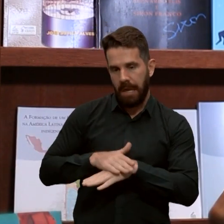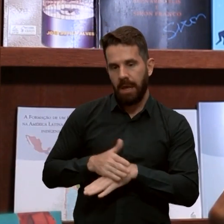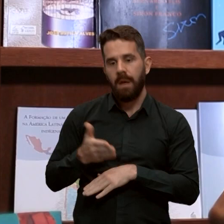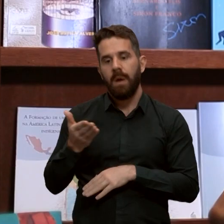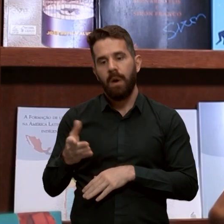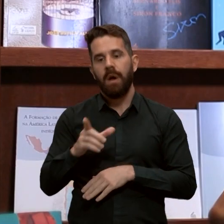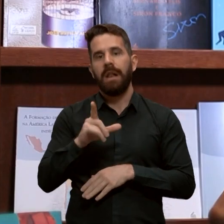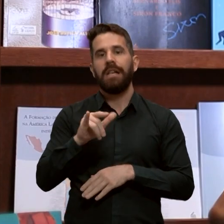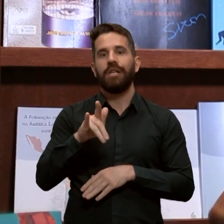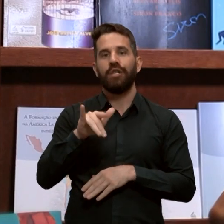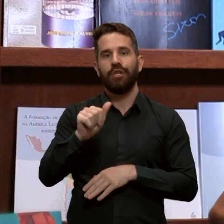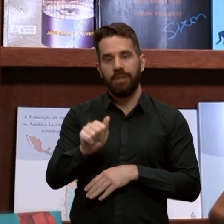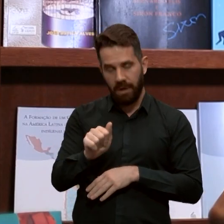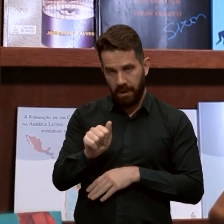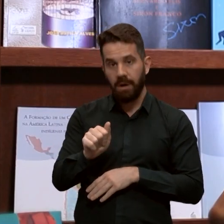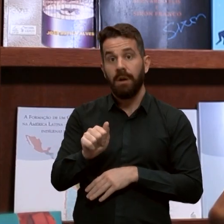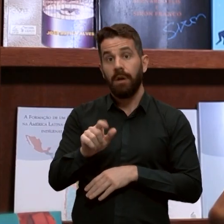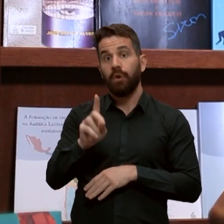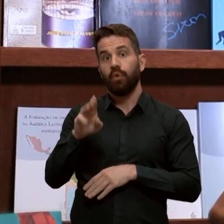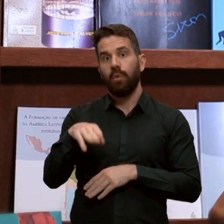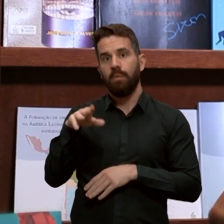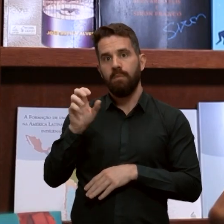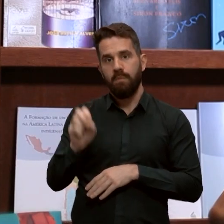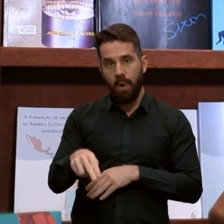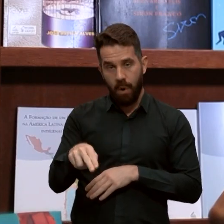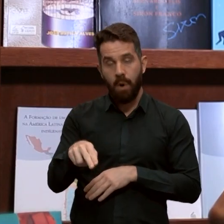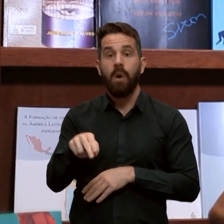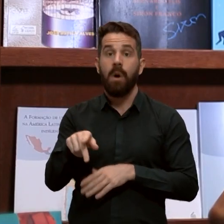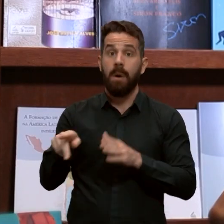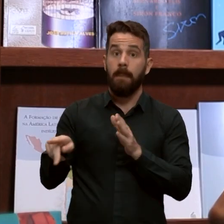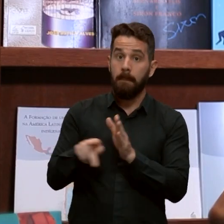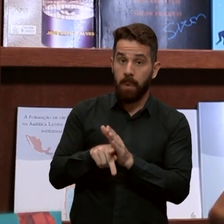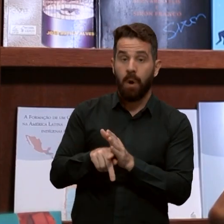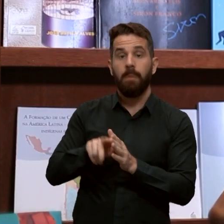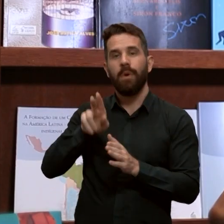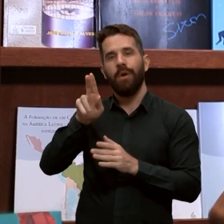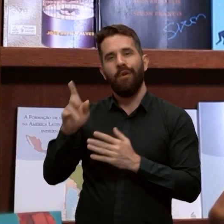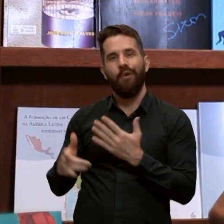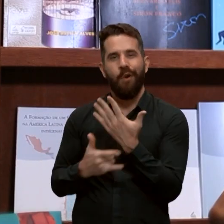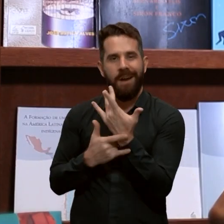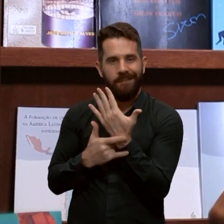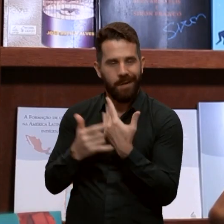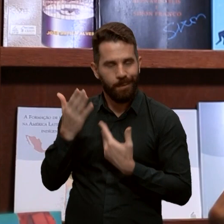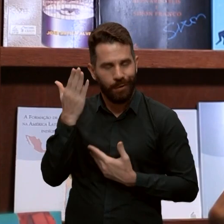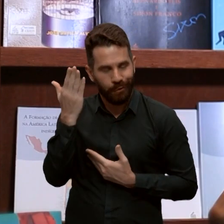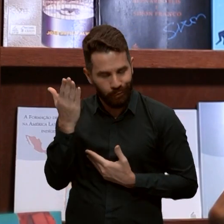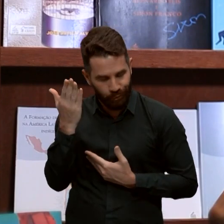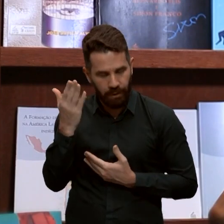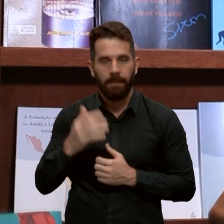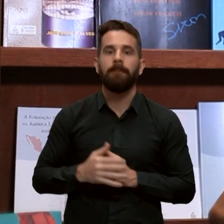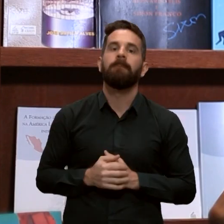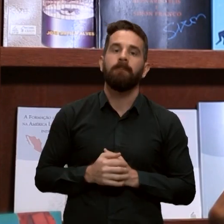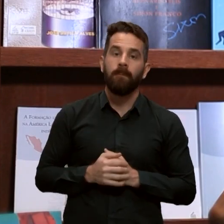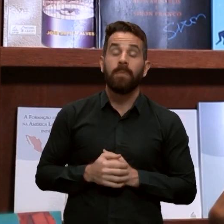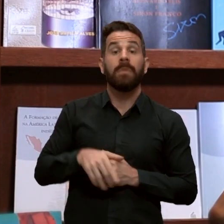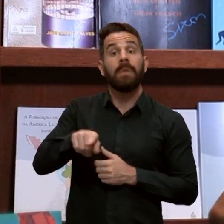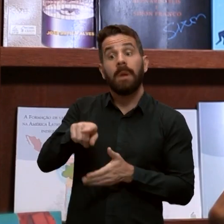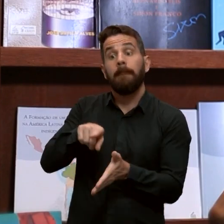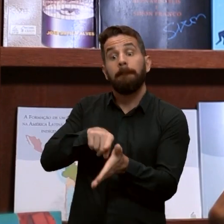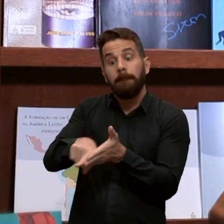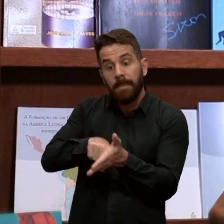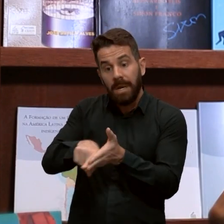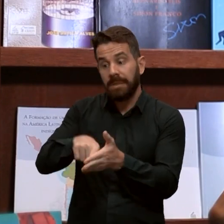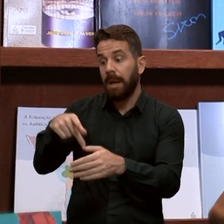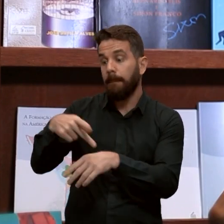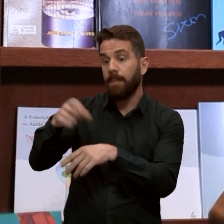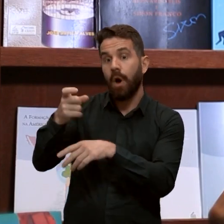Lígia Dumont, que é da Escola de Ciência da Informação da UFMG, e este é o resultado de uma pesquisa de pós-doutorado